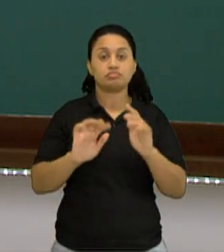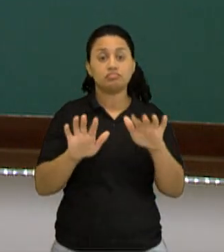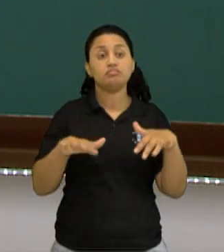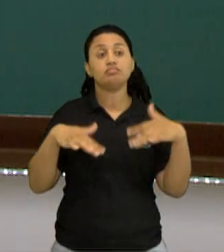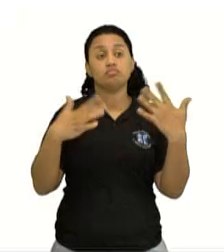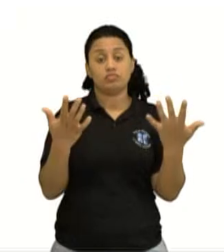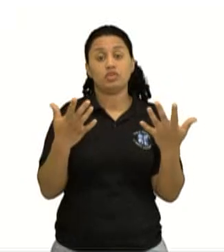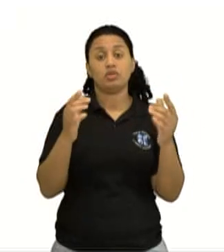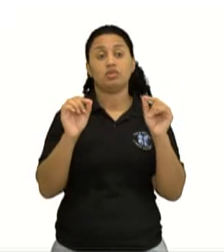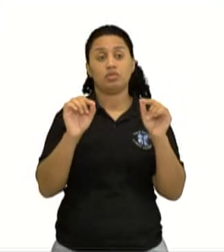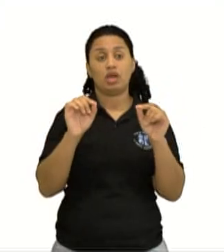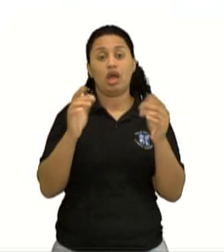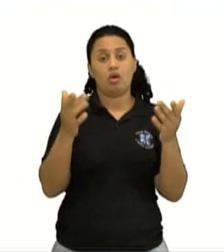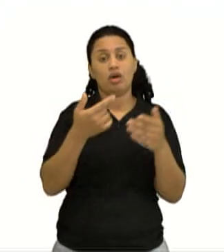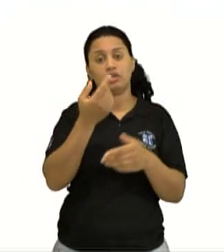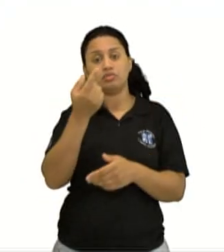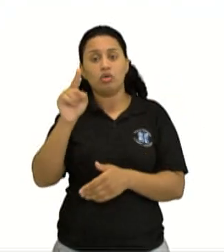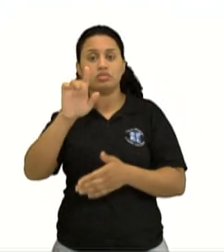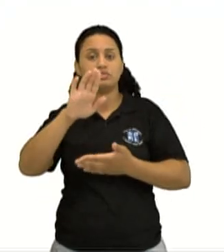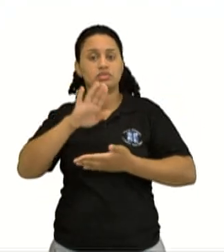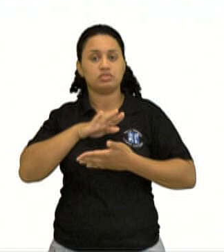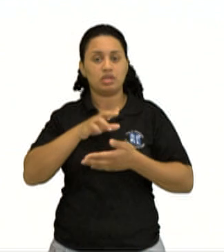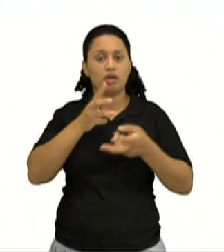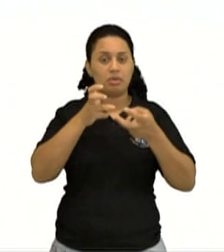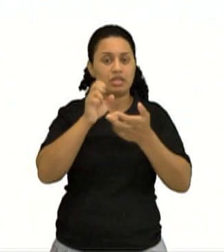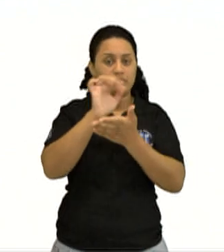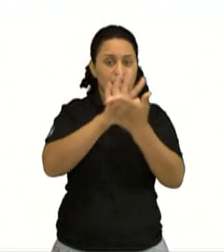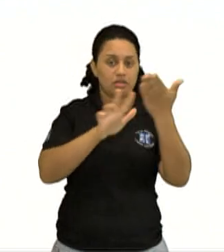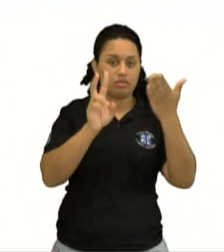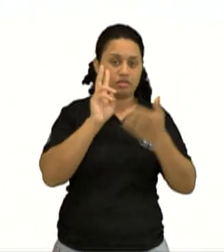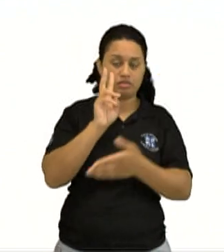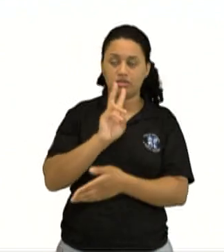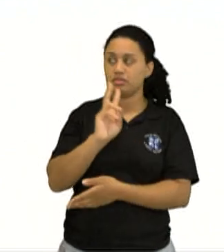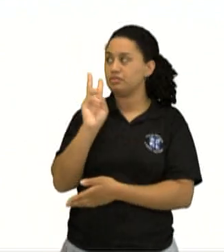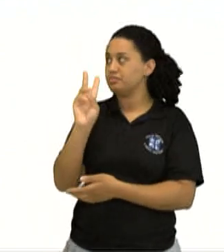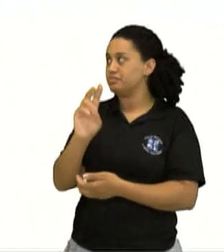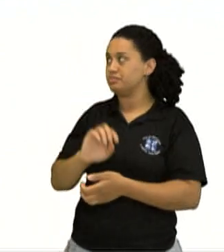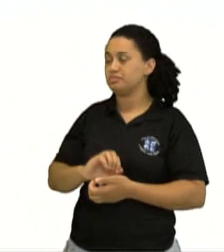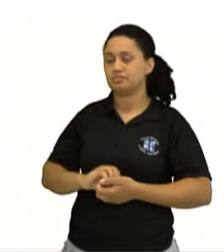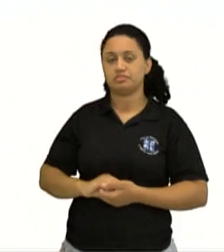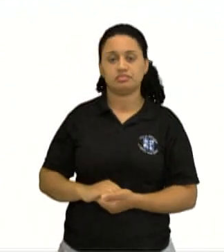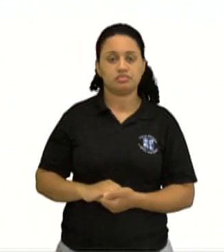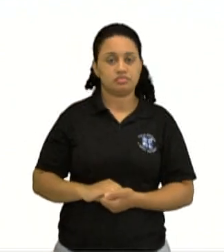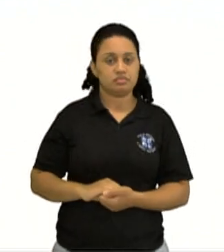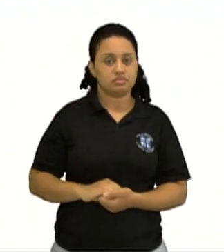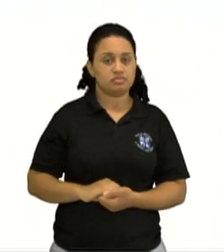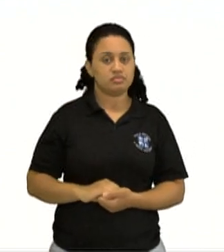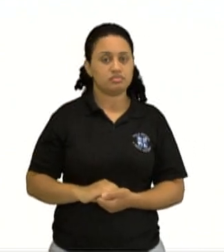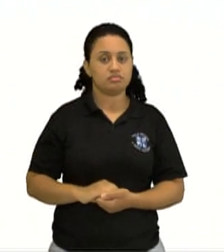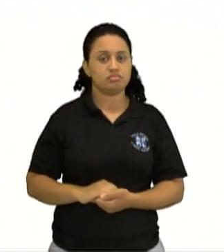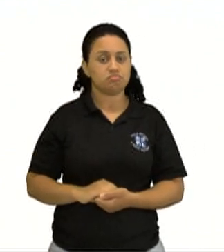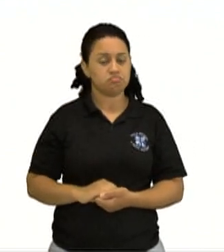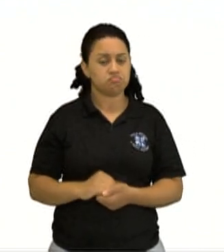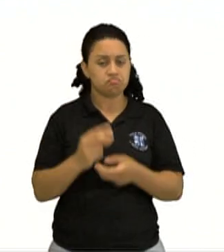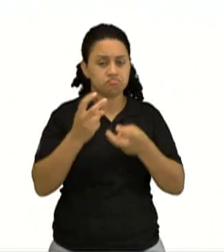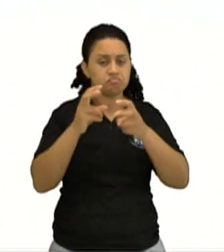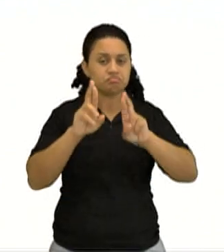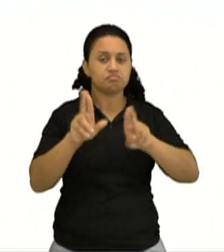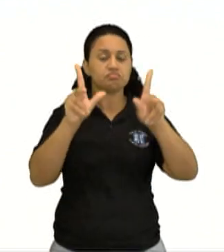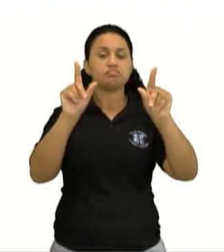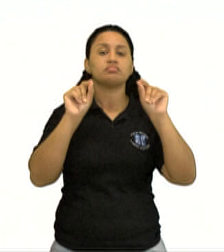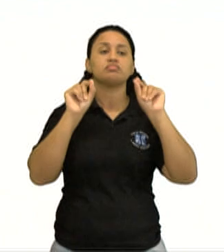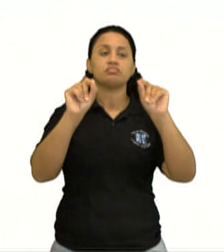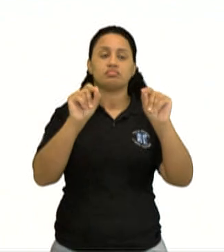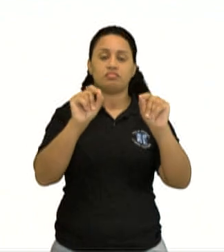Enquanto que, na segunda situação, veja a diferença aqui que nós temos. Veja a diferença do desenho que a gente tem aqui,